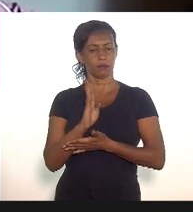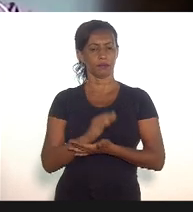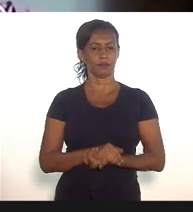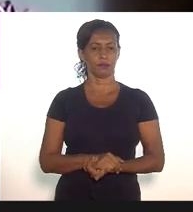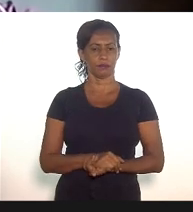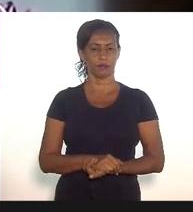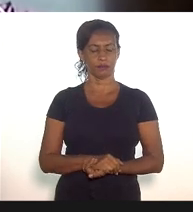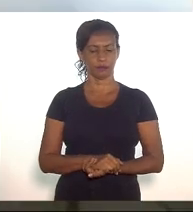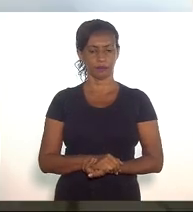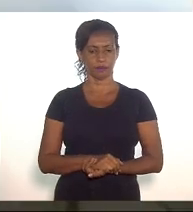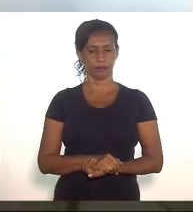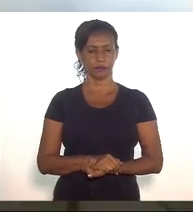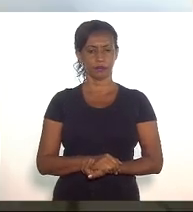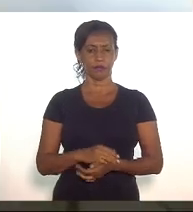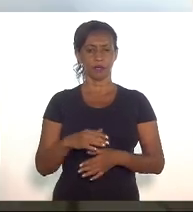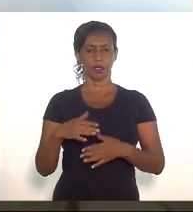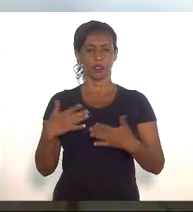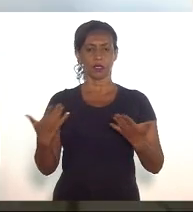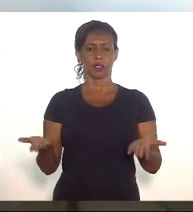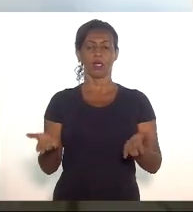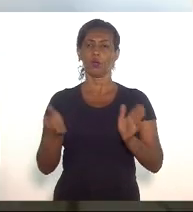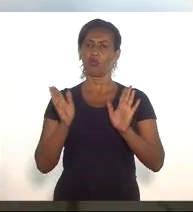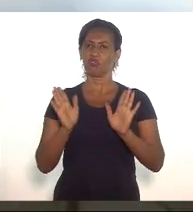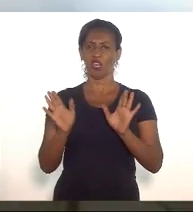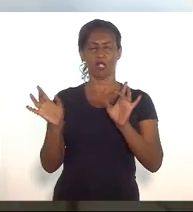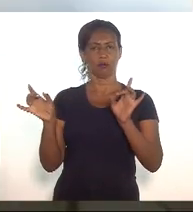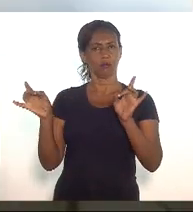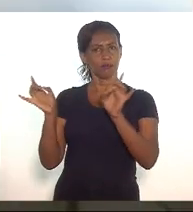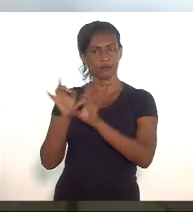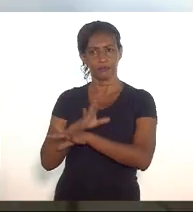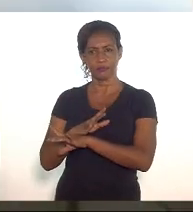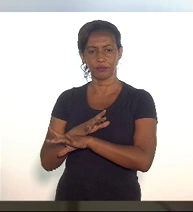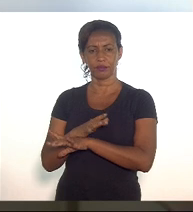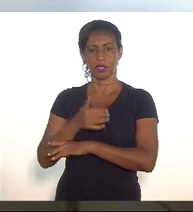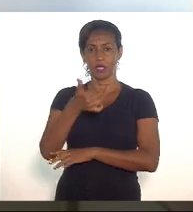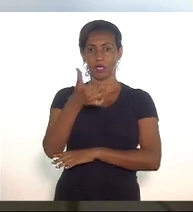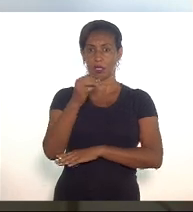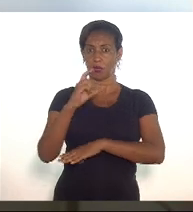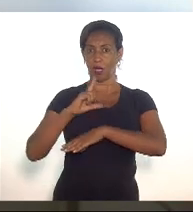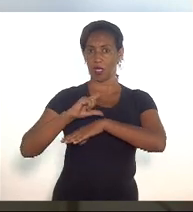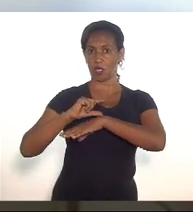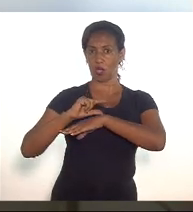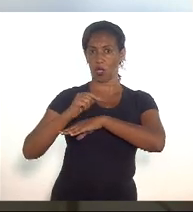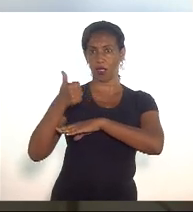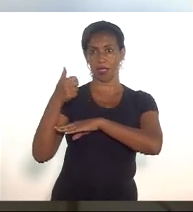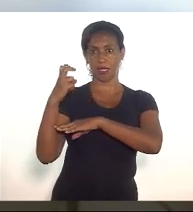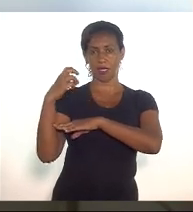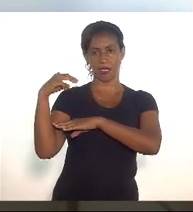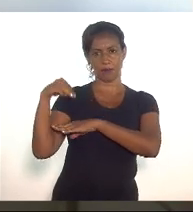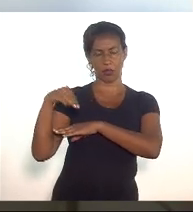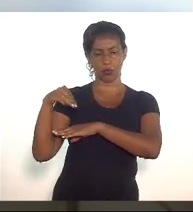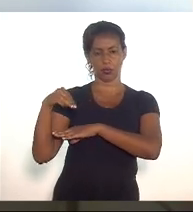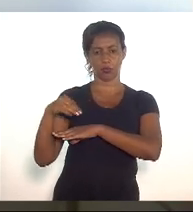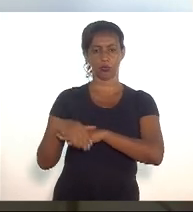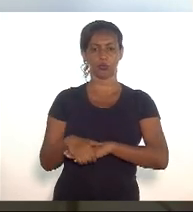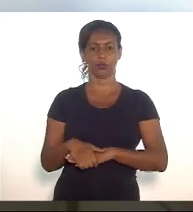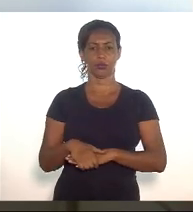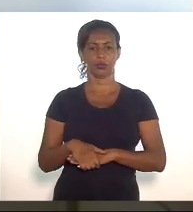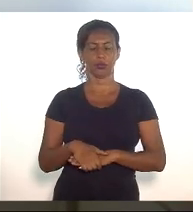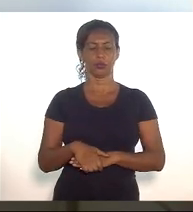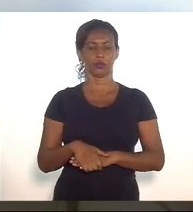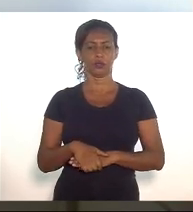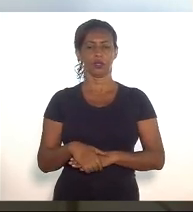favoravelmente. Então, assim posto, não há mais nada a deliberar. São 10 horas e 15 minutos. Eu